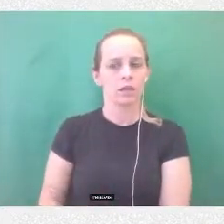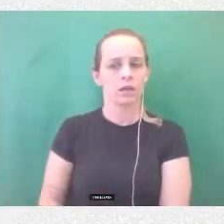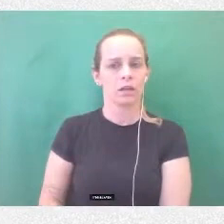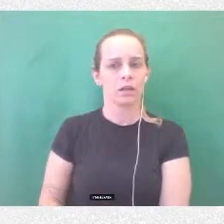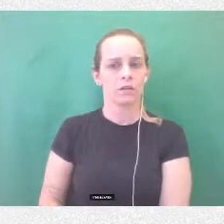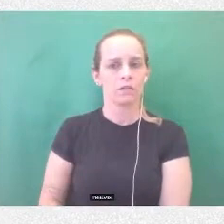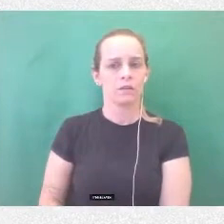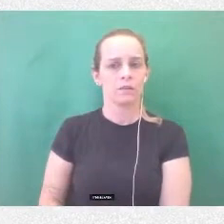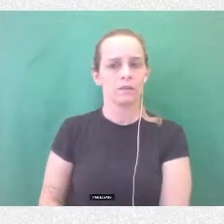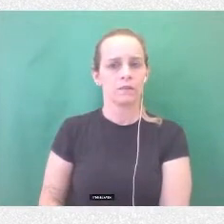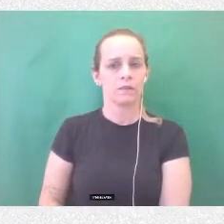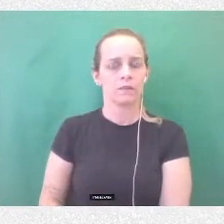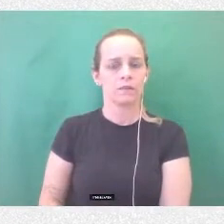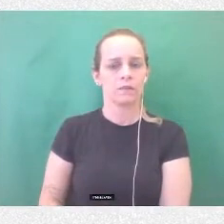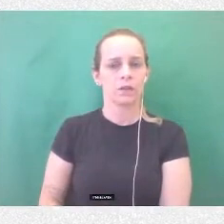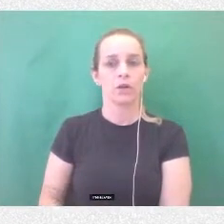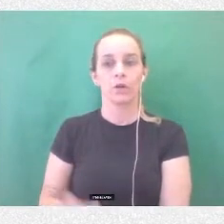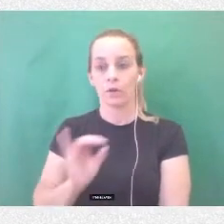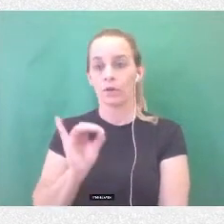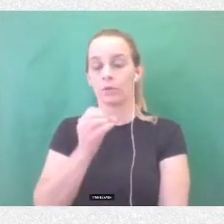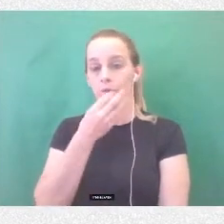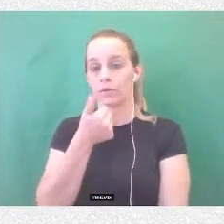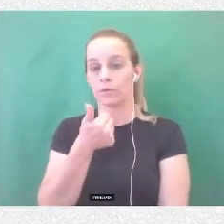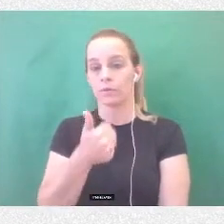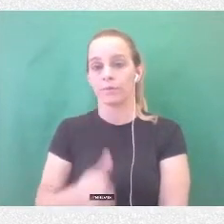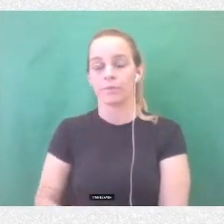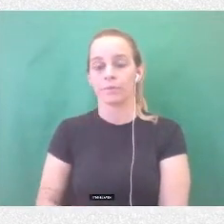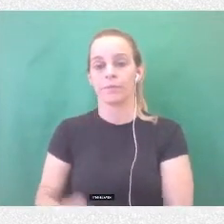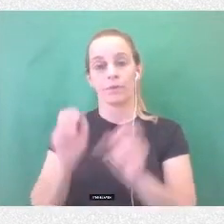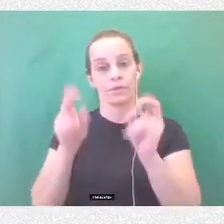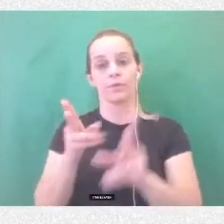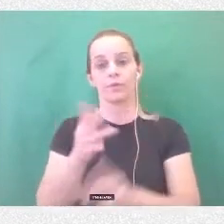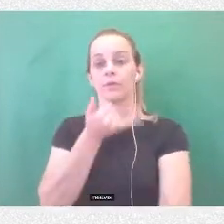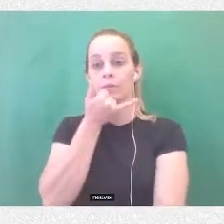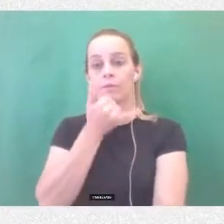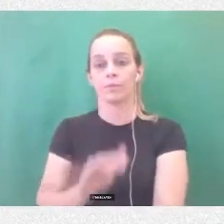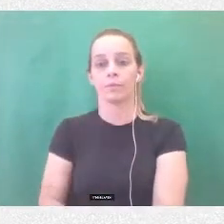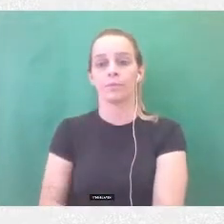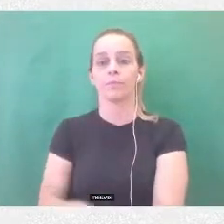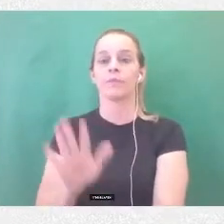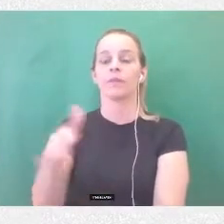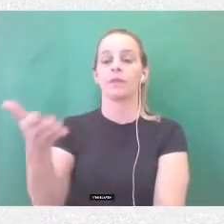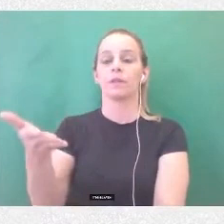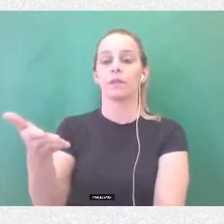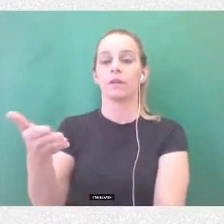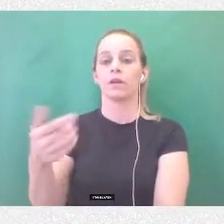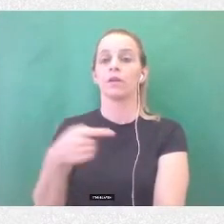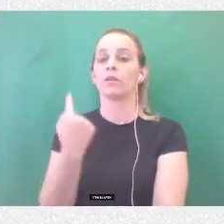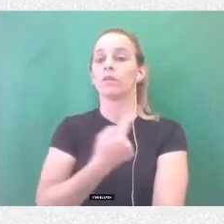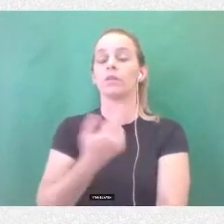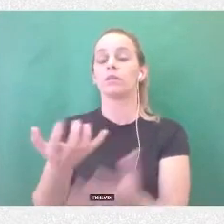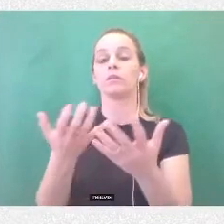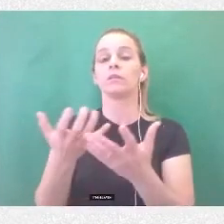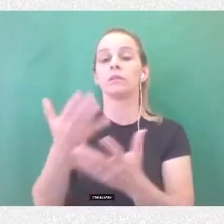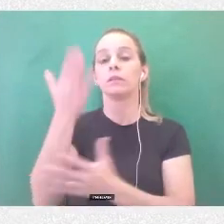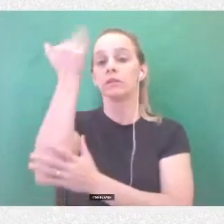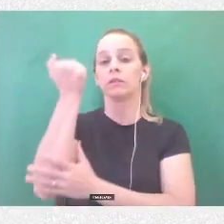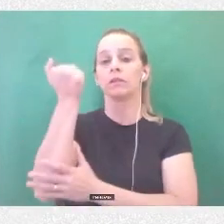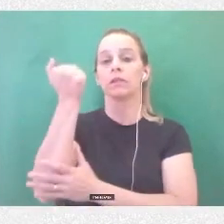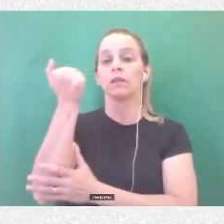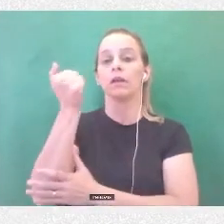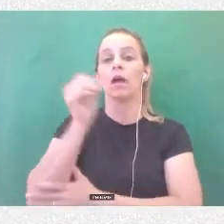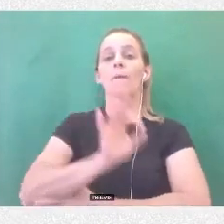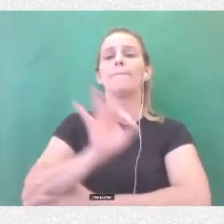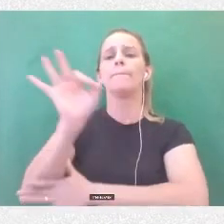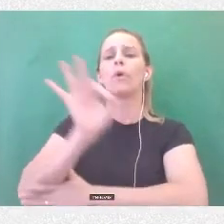Alô? Alô? Oi, agora sim, pode fazer. Ah, ok, desculpe. Olha, queria saber que